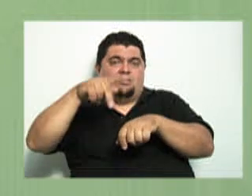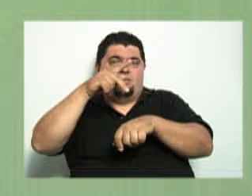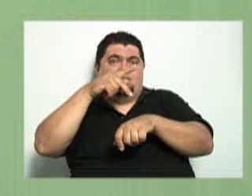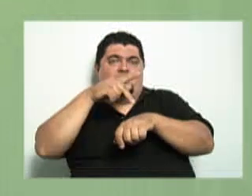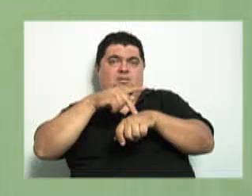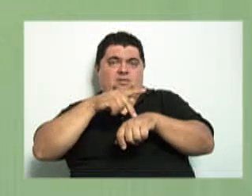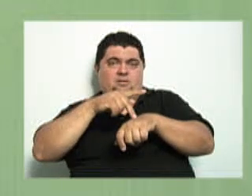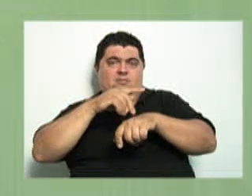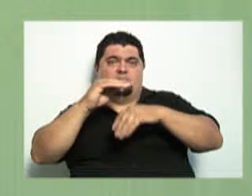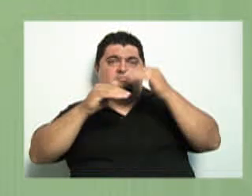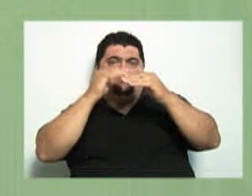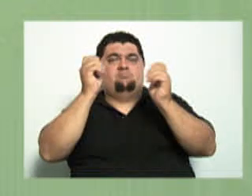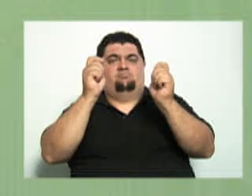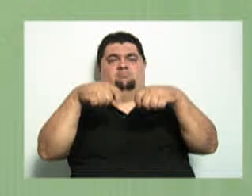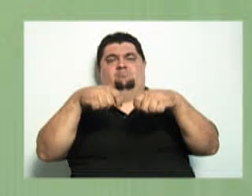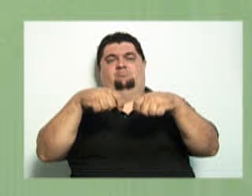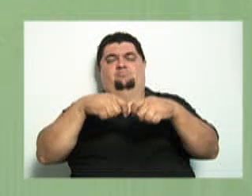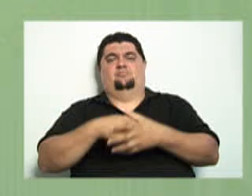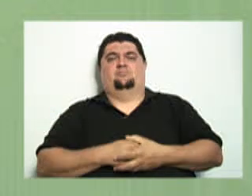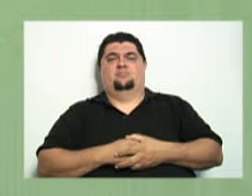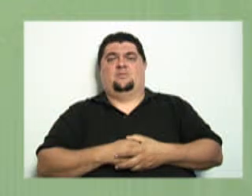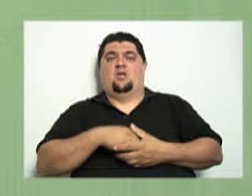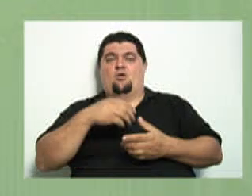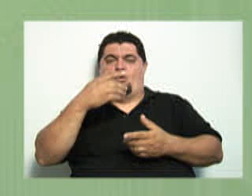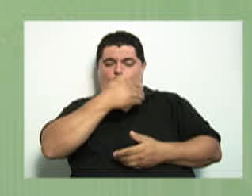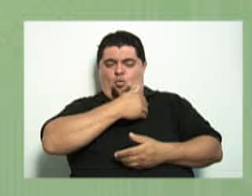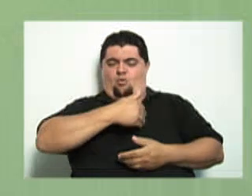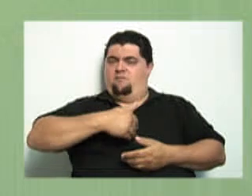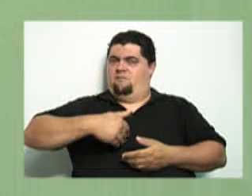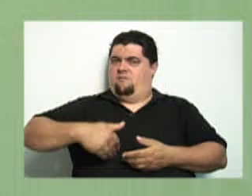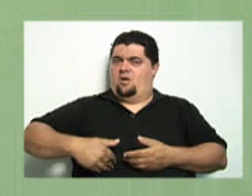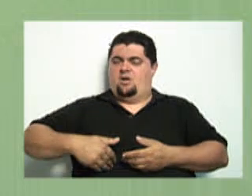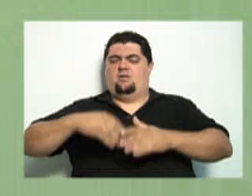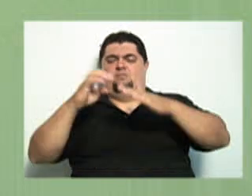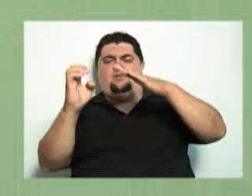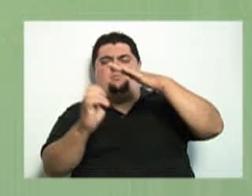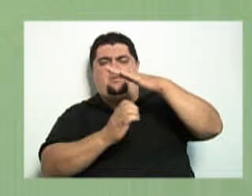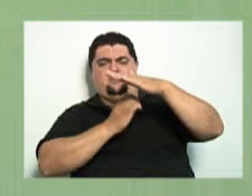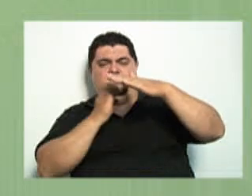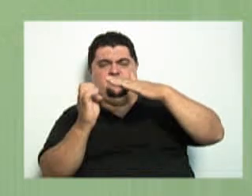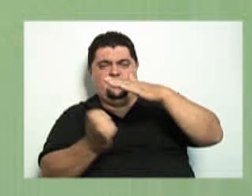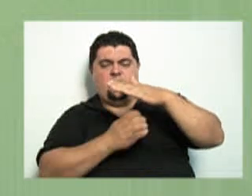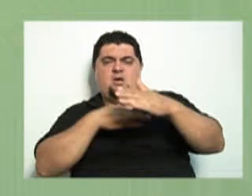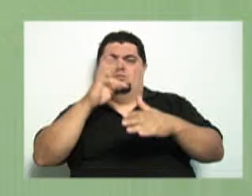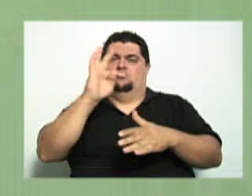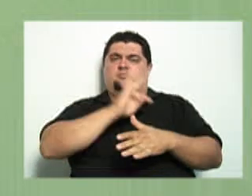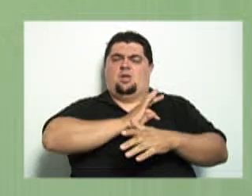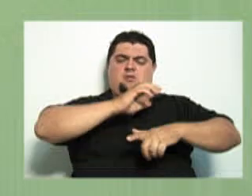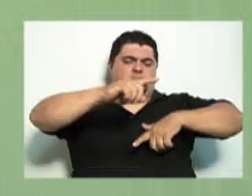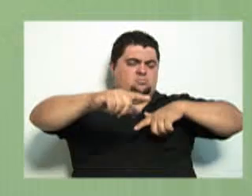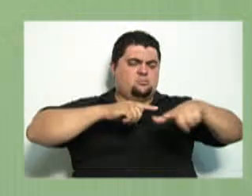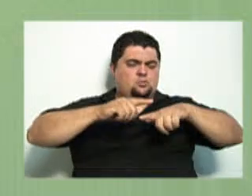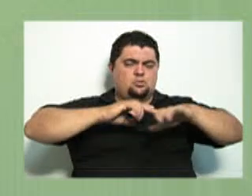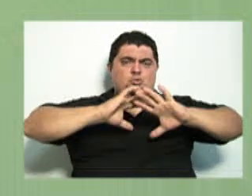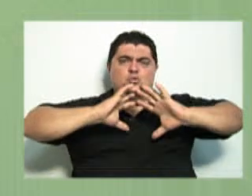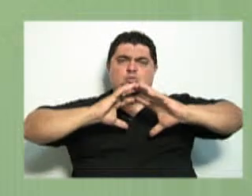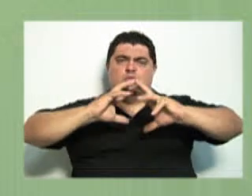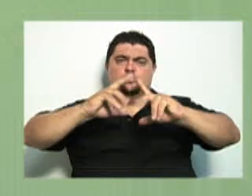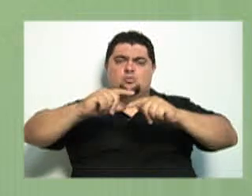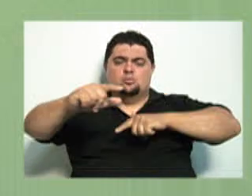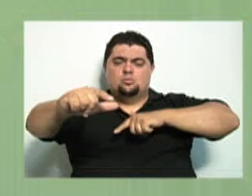de desenvolvimento, que seu governo, seus empresários, técnicos e trabalhadores